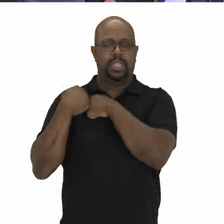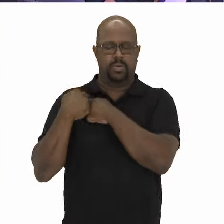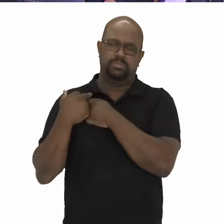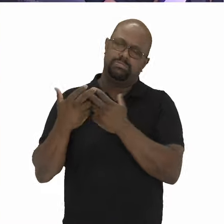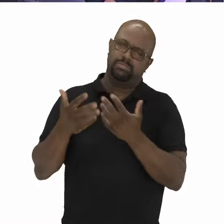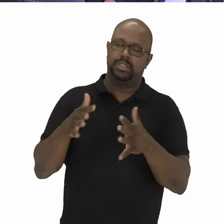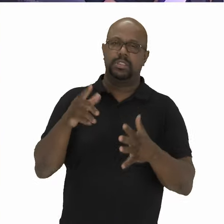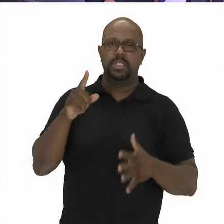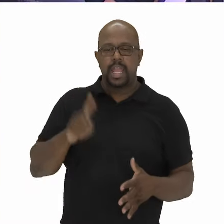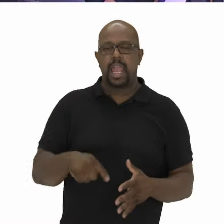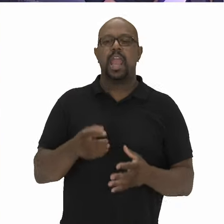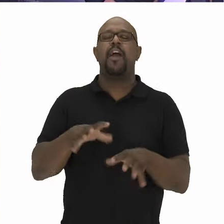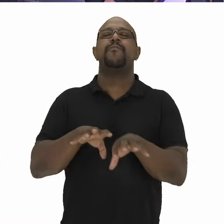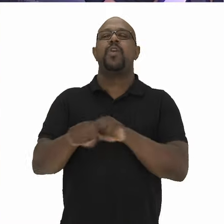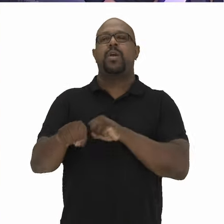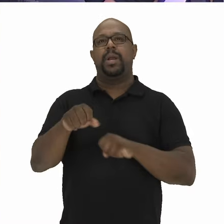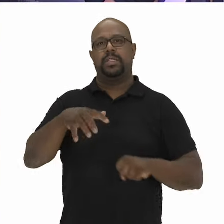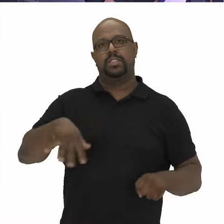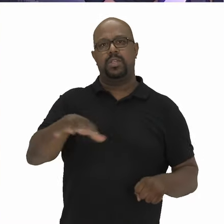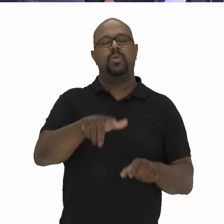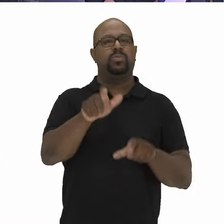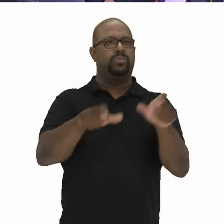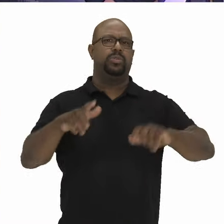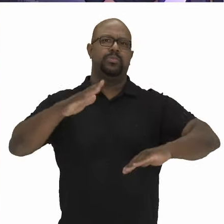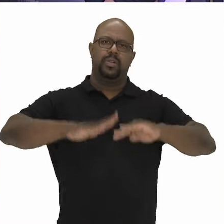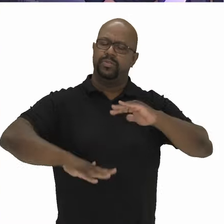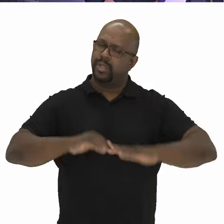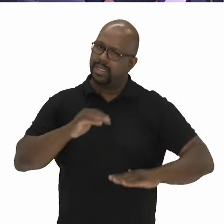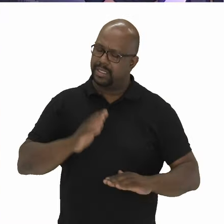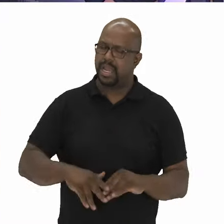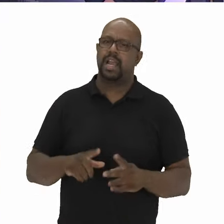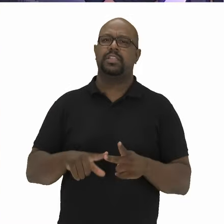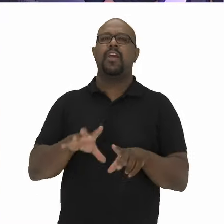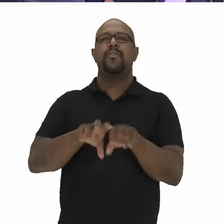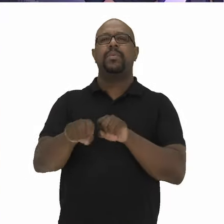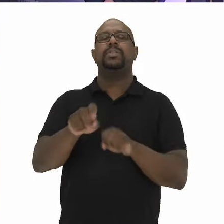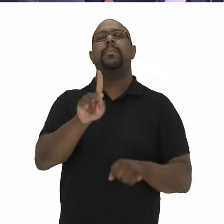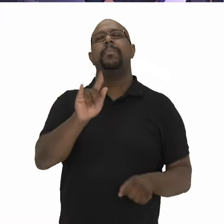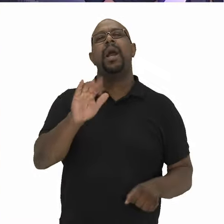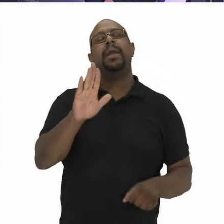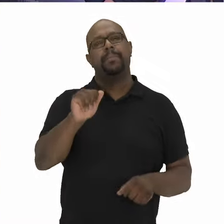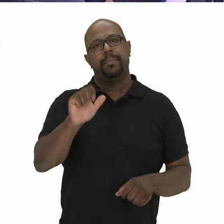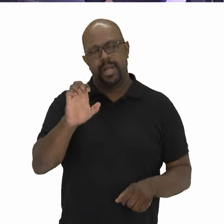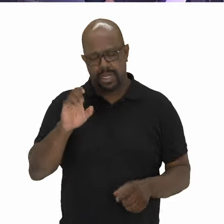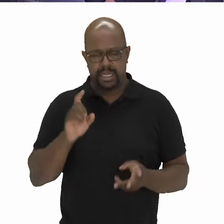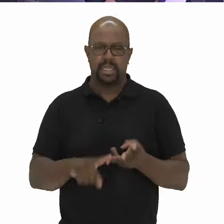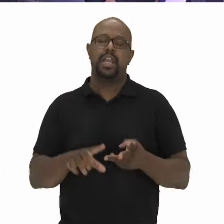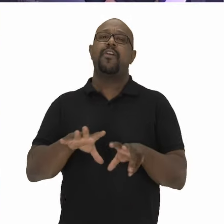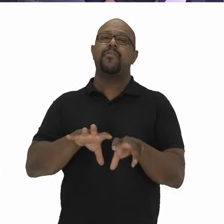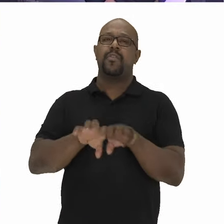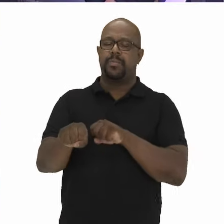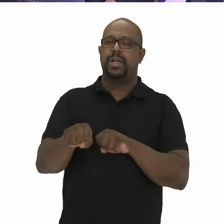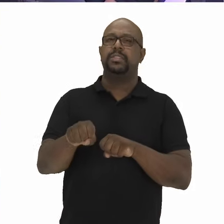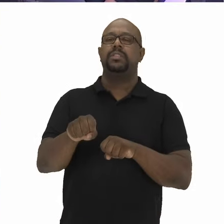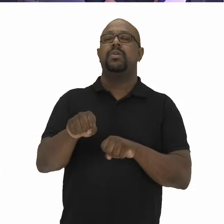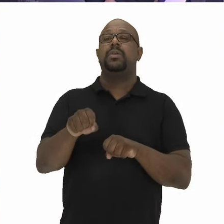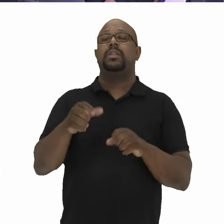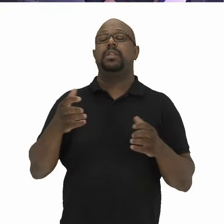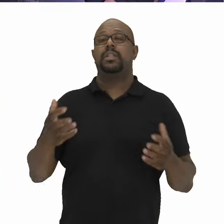função digamos assim é a formação dos profissionais a formação dos pais a